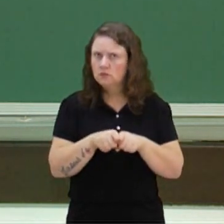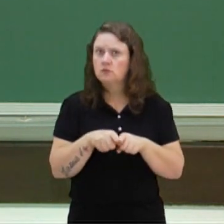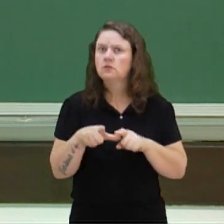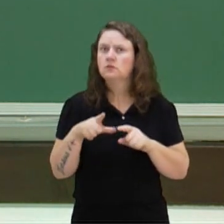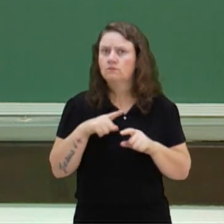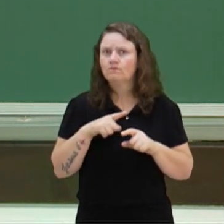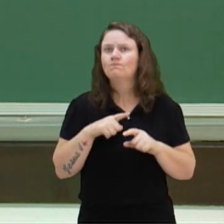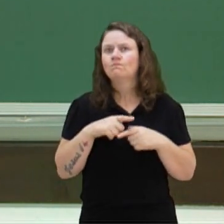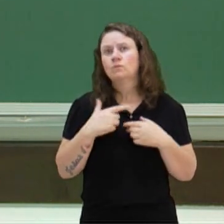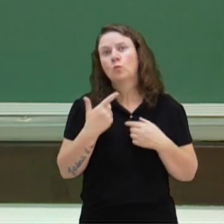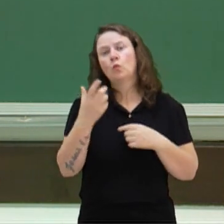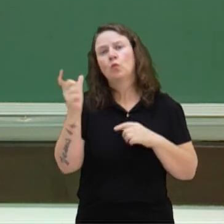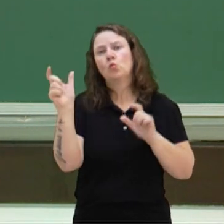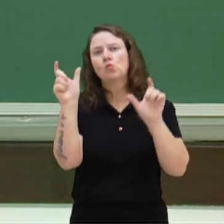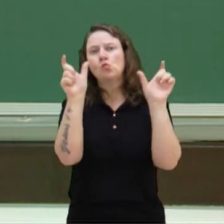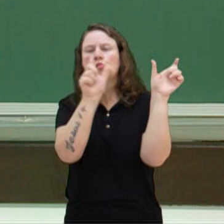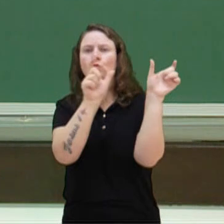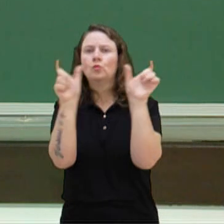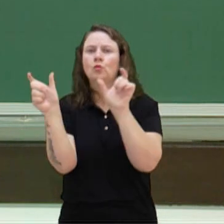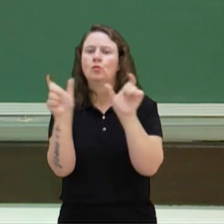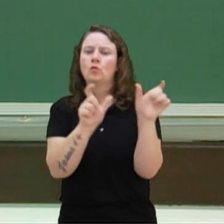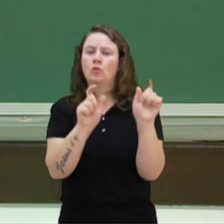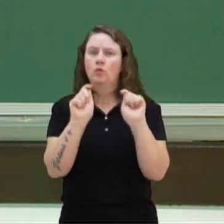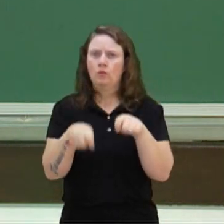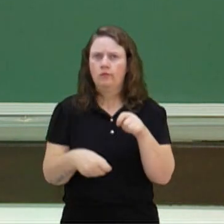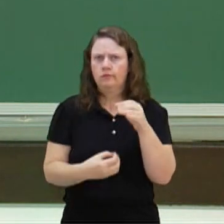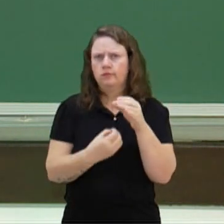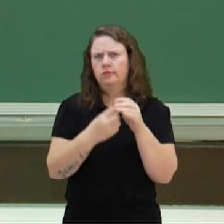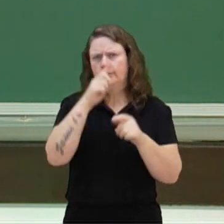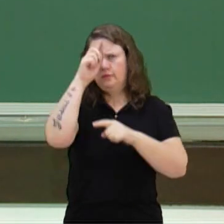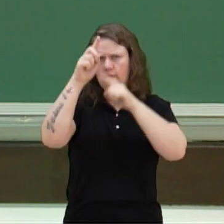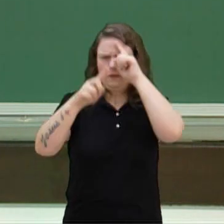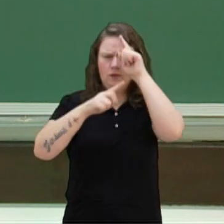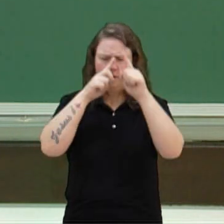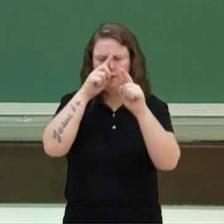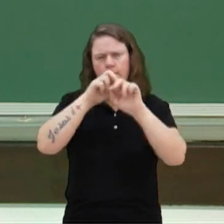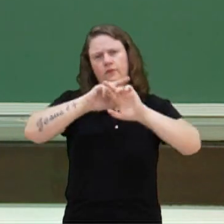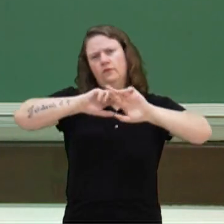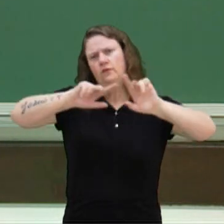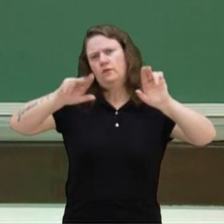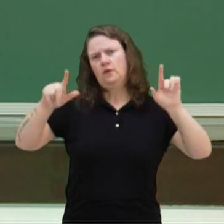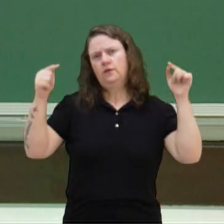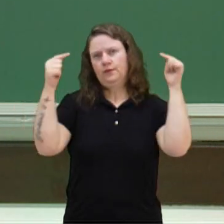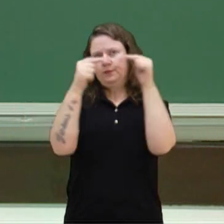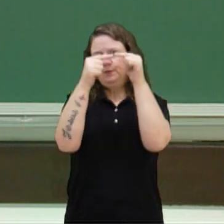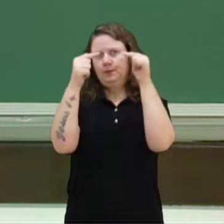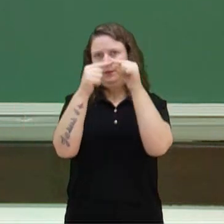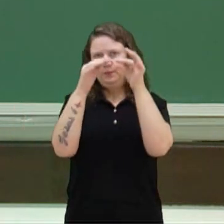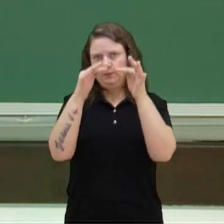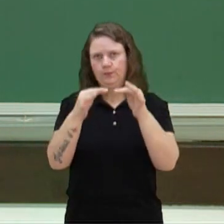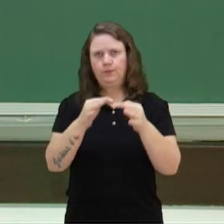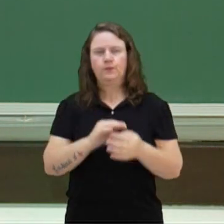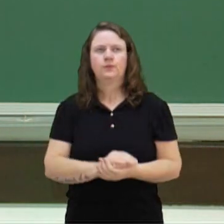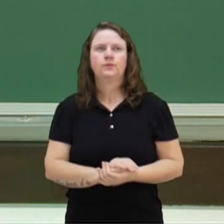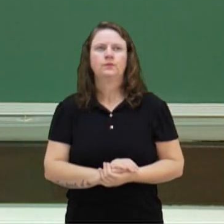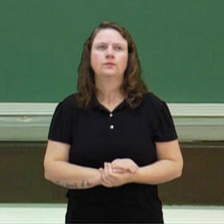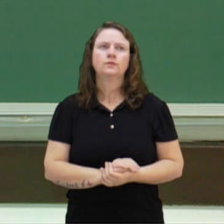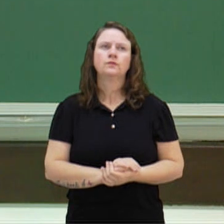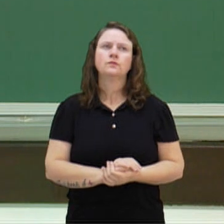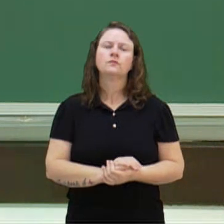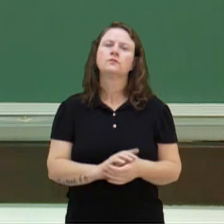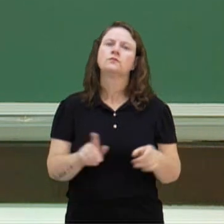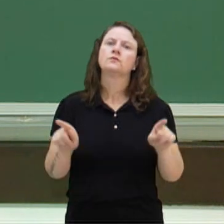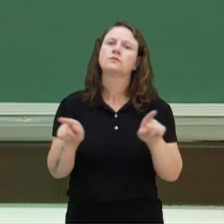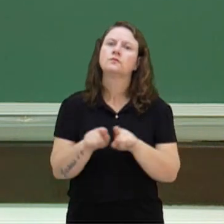um outro mapa. Eu posso criar diversas ligações. O que mais que eu tenho aqui de importante?